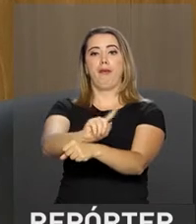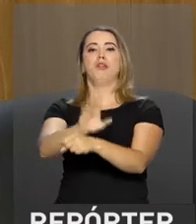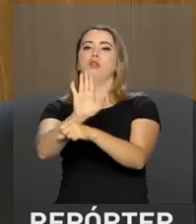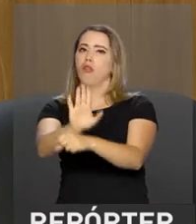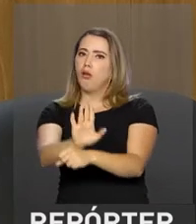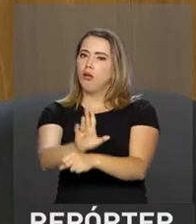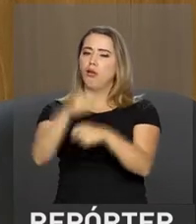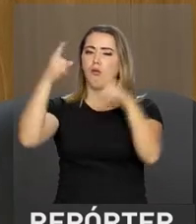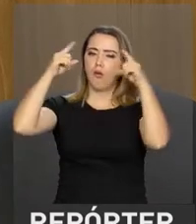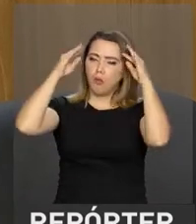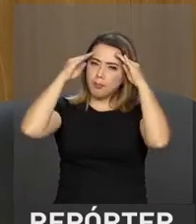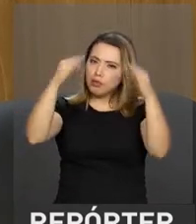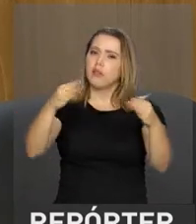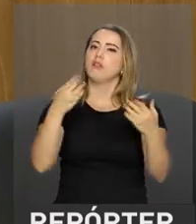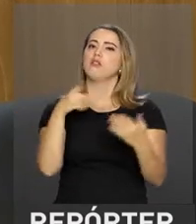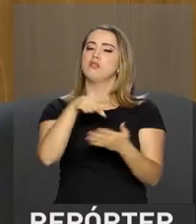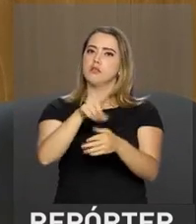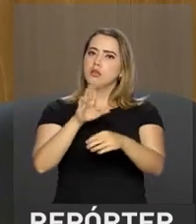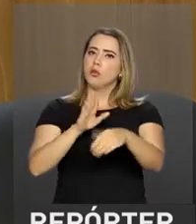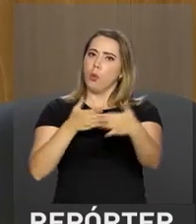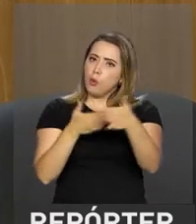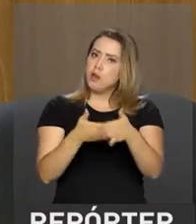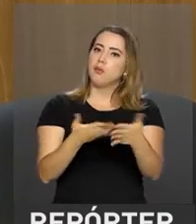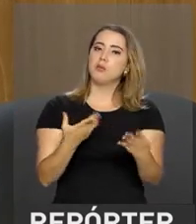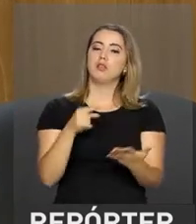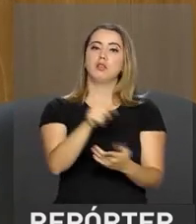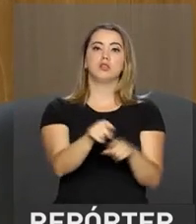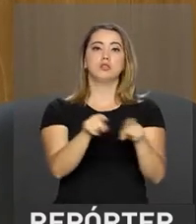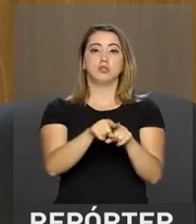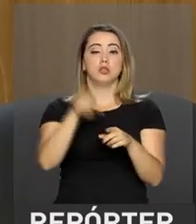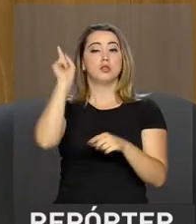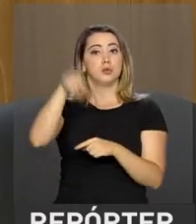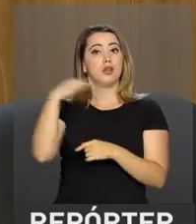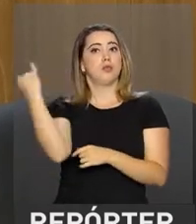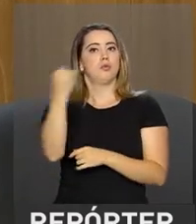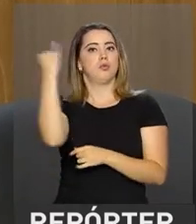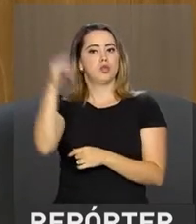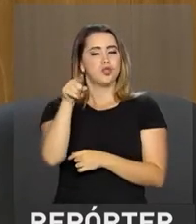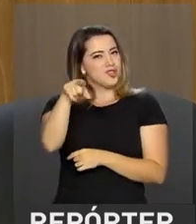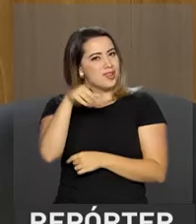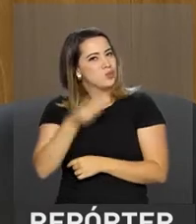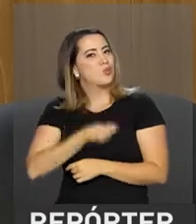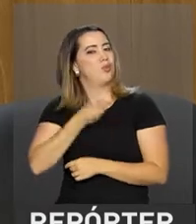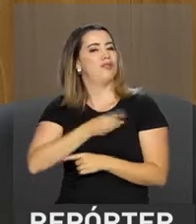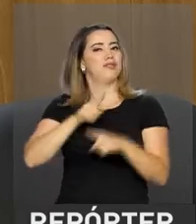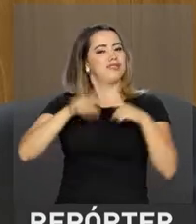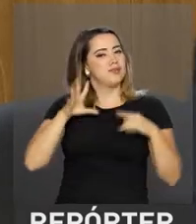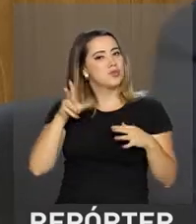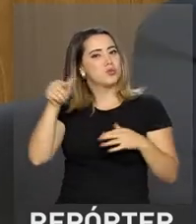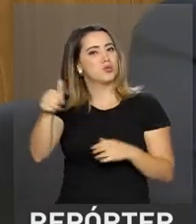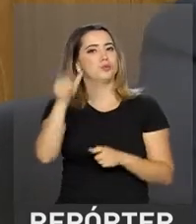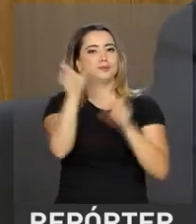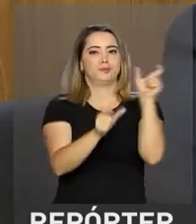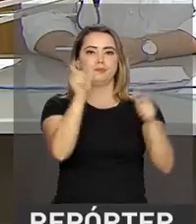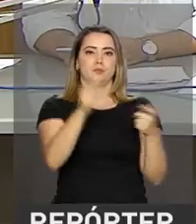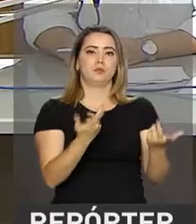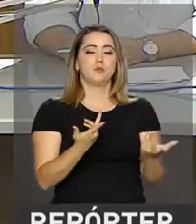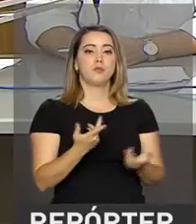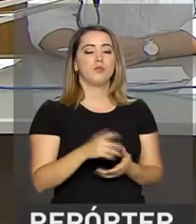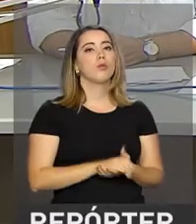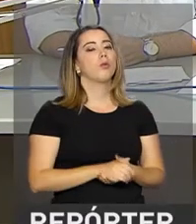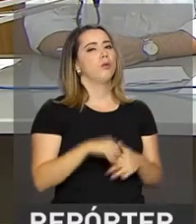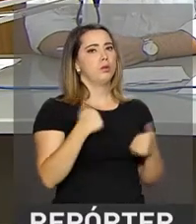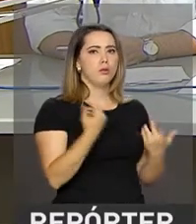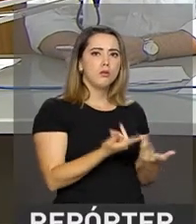atitudes como essa têm uma repercussão muito grande não só na sua vida mas de todos os brasileiros o diretor a idéia é